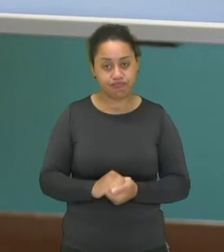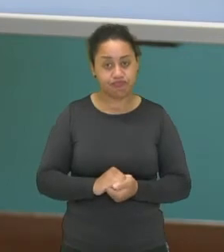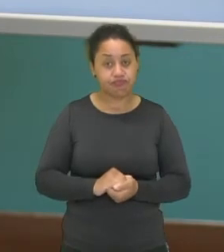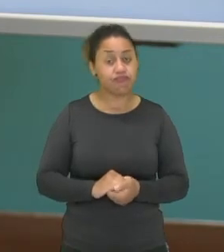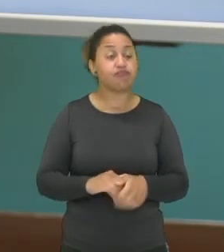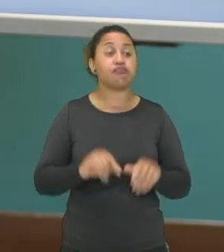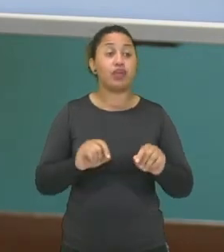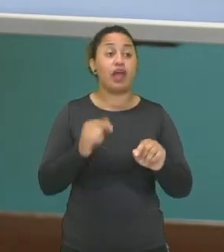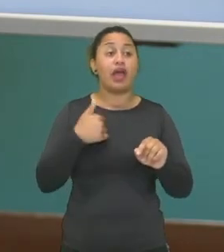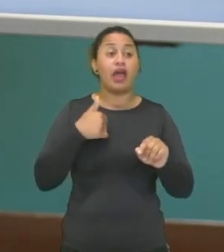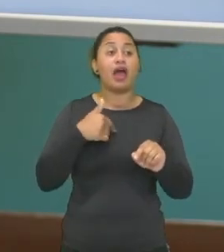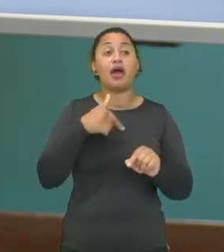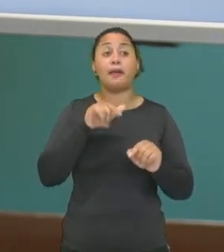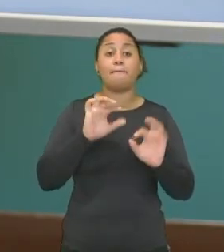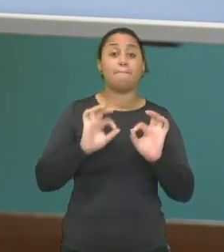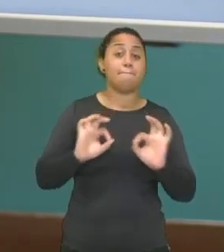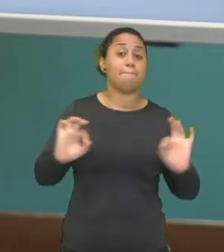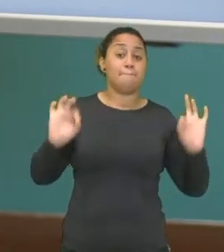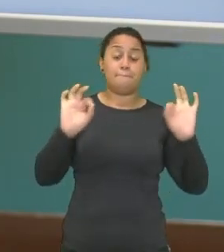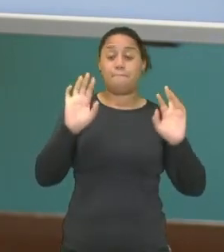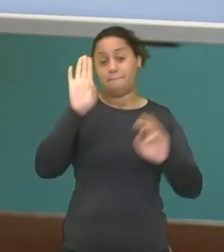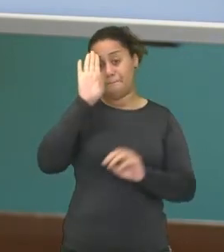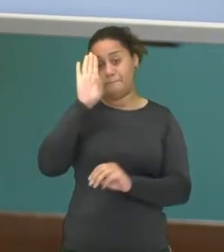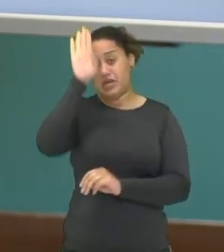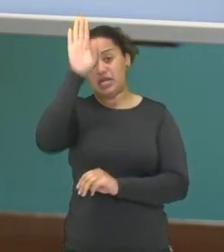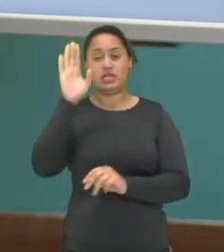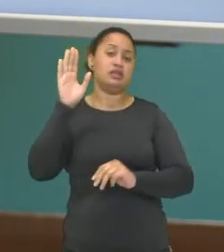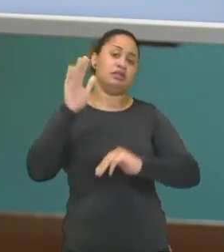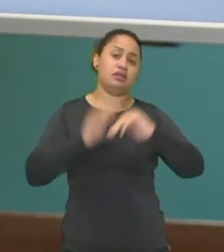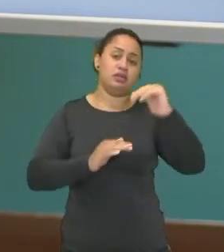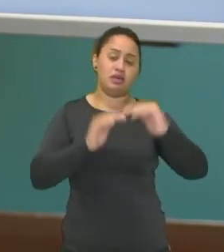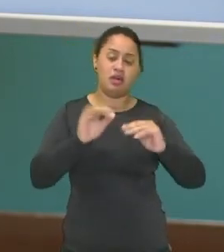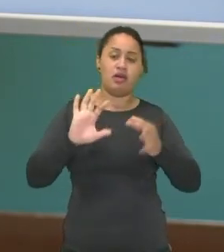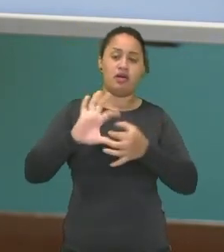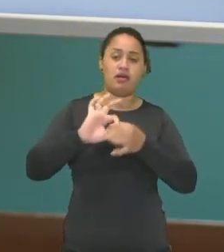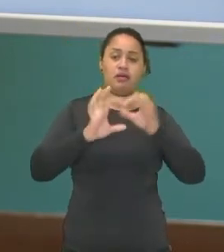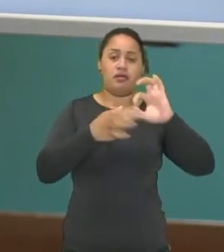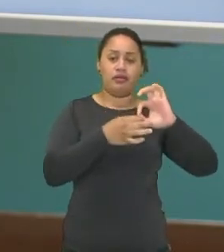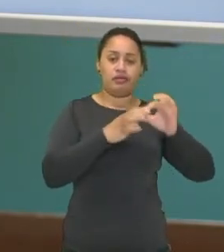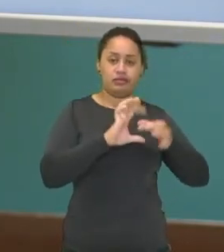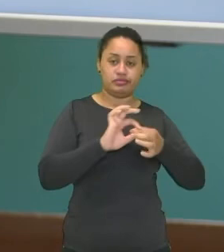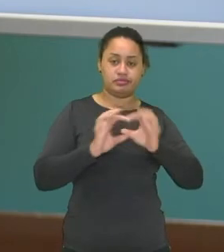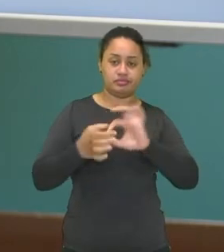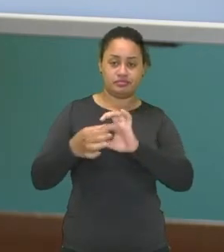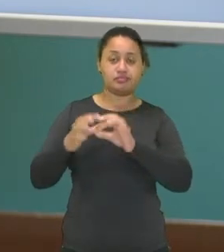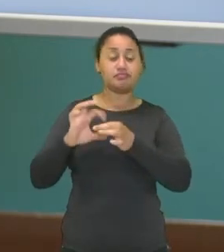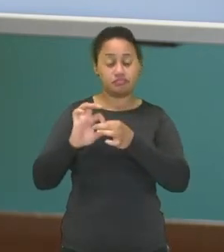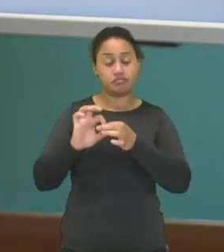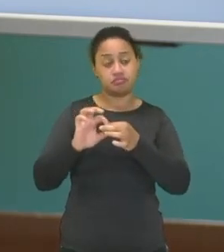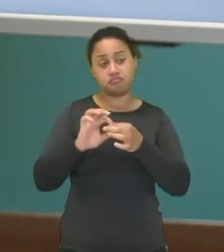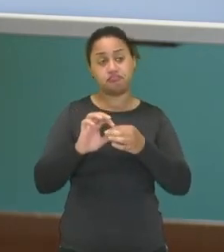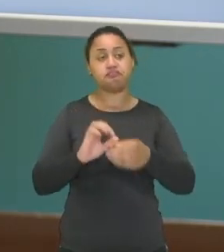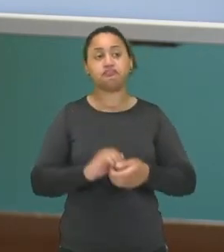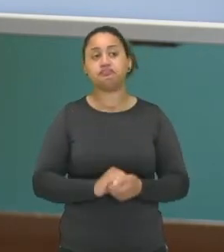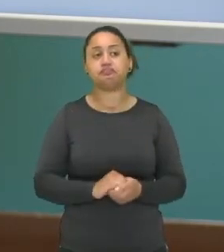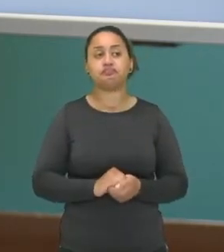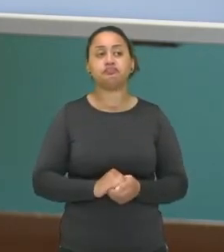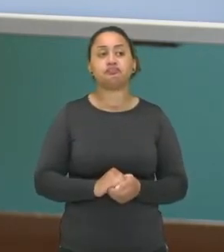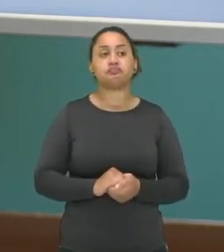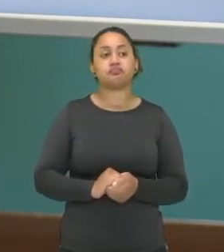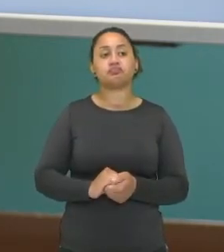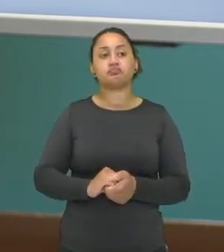prova mais nobre das Olimpíadas, né, do programa de atletismo nas Olimpíadas.